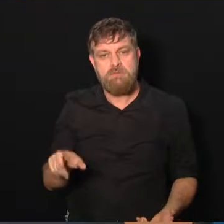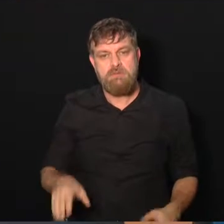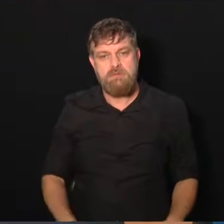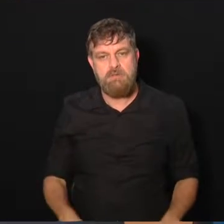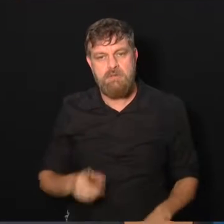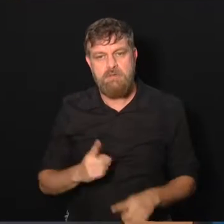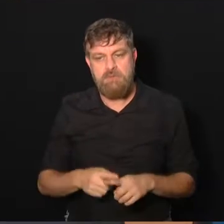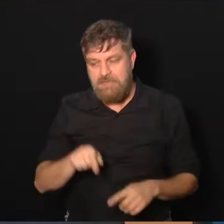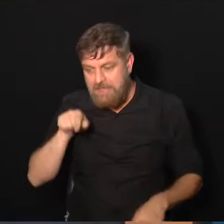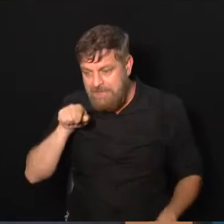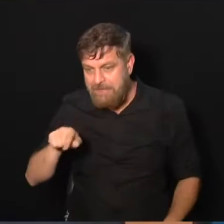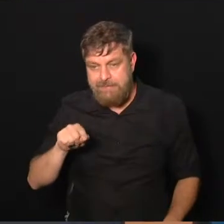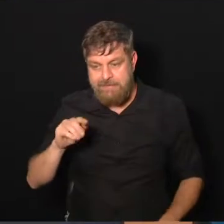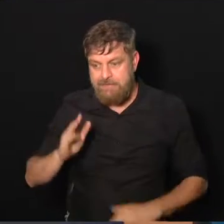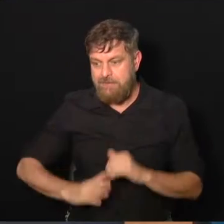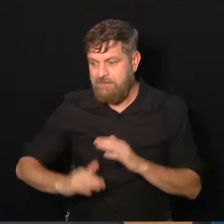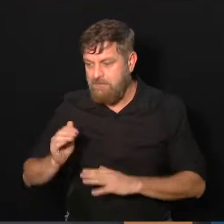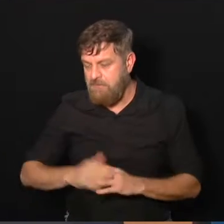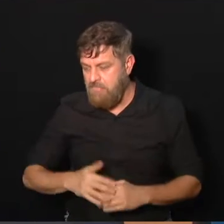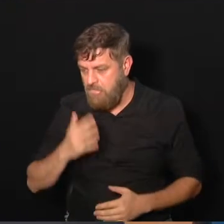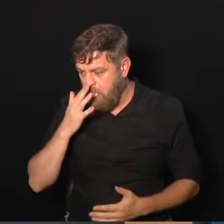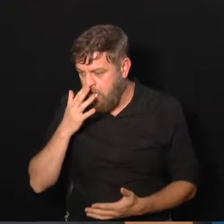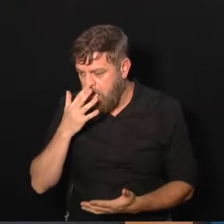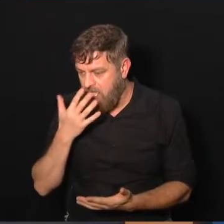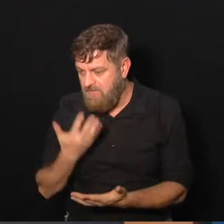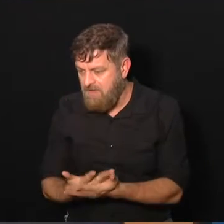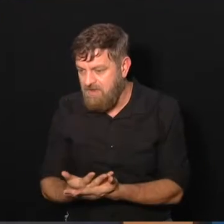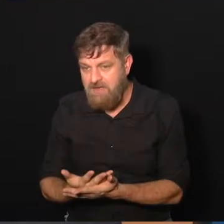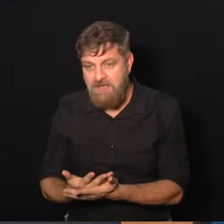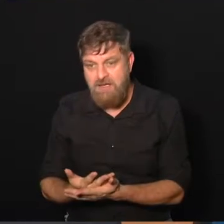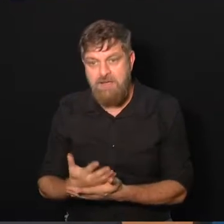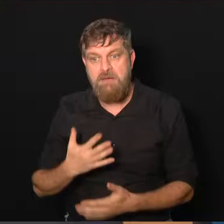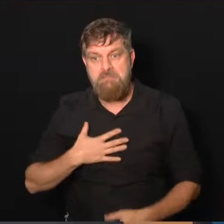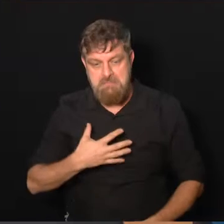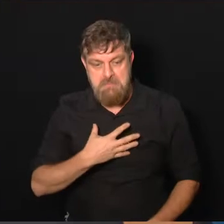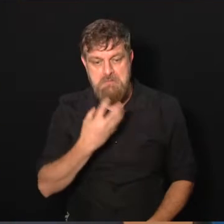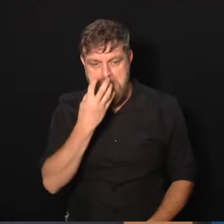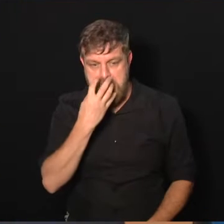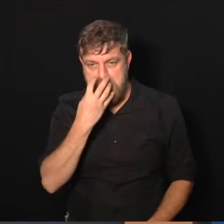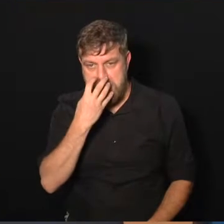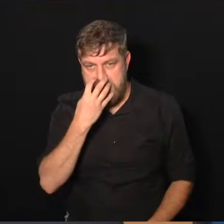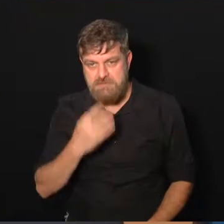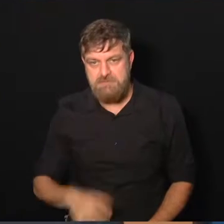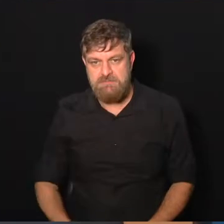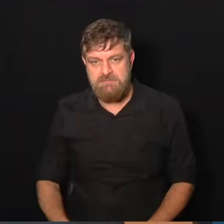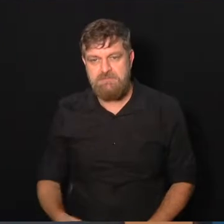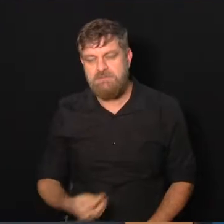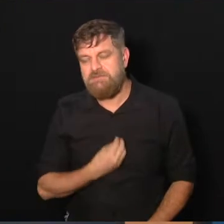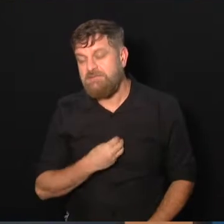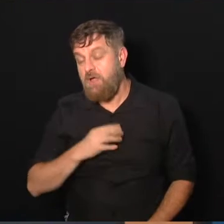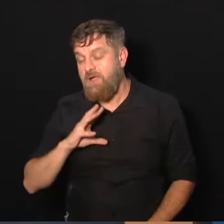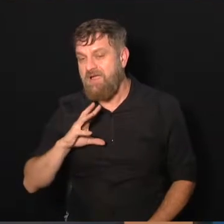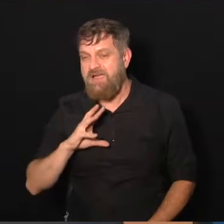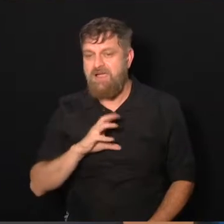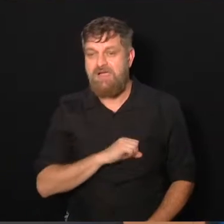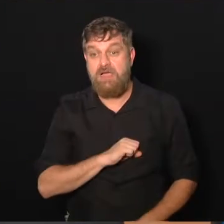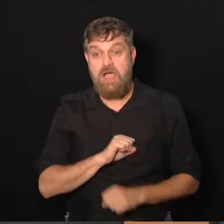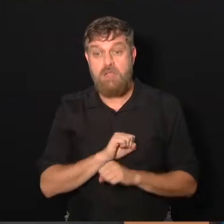Porque o que ele faz é inacreditável. E é minha vida, viu? É minha